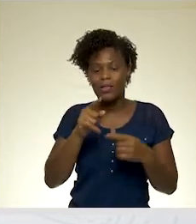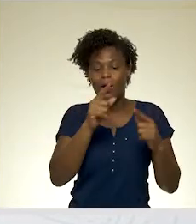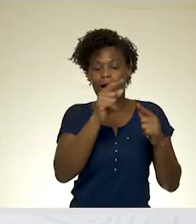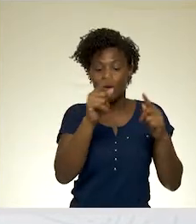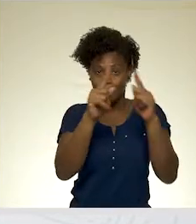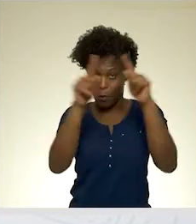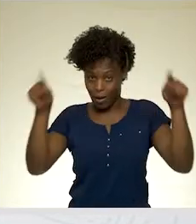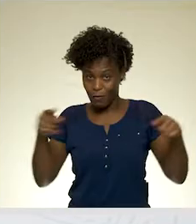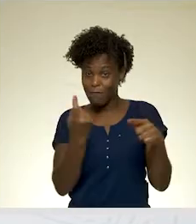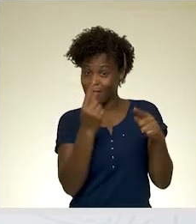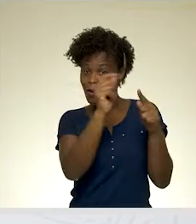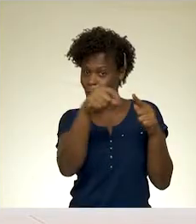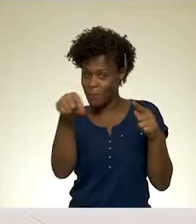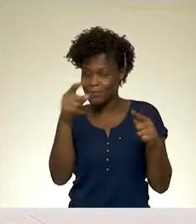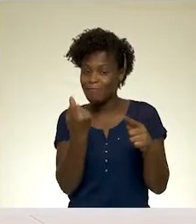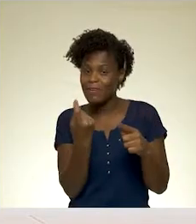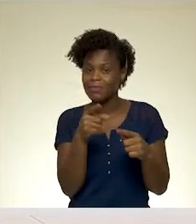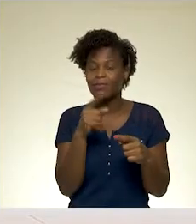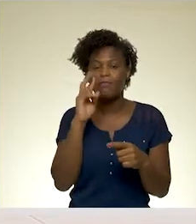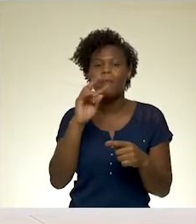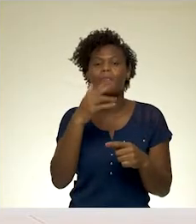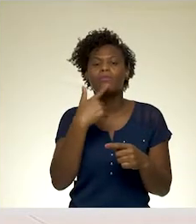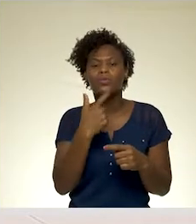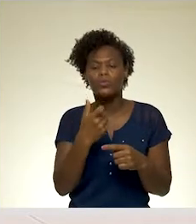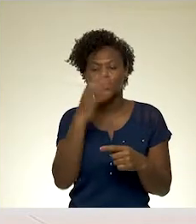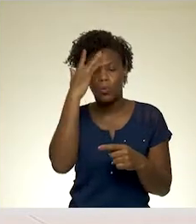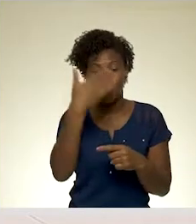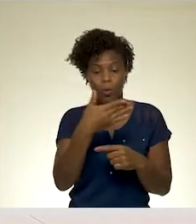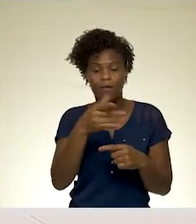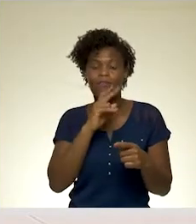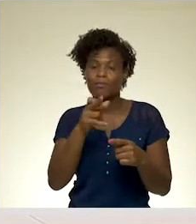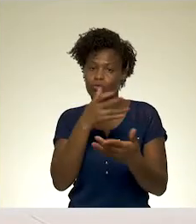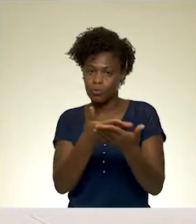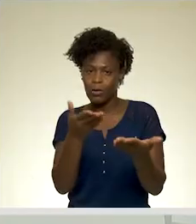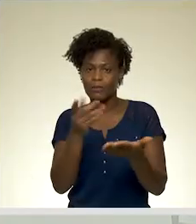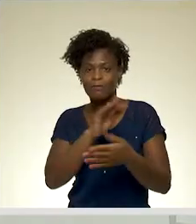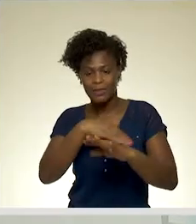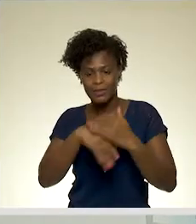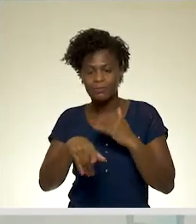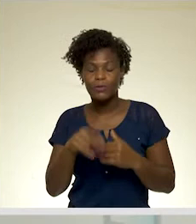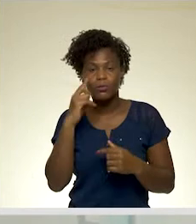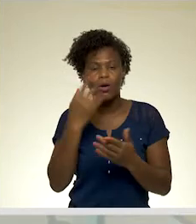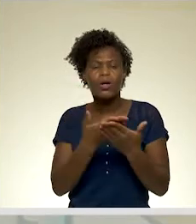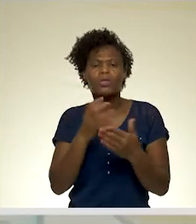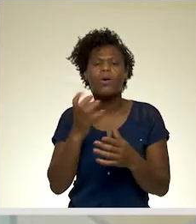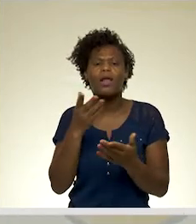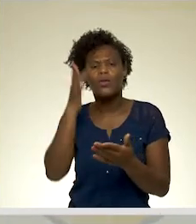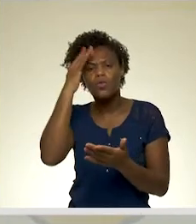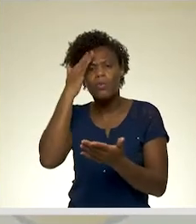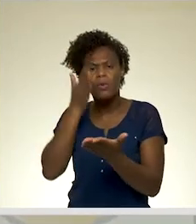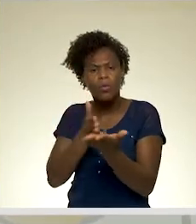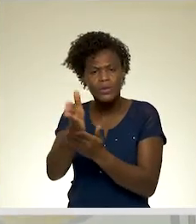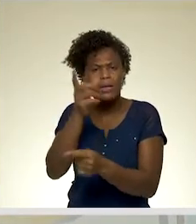Completa a tabela. Vamos resolver a primeira questão. indica a constante